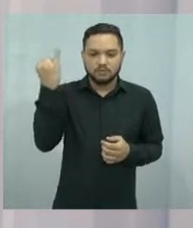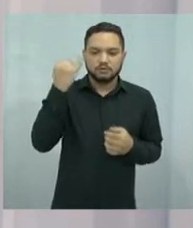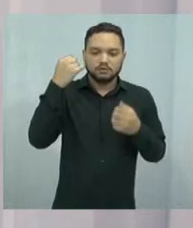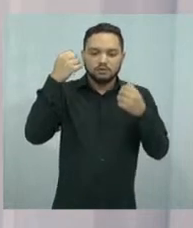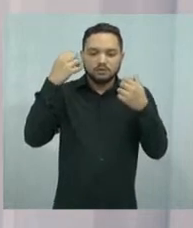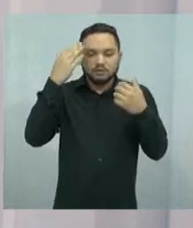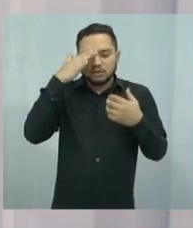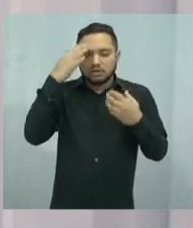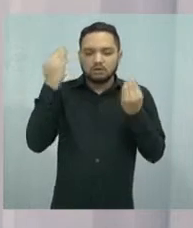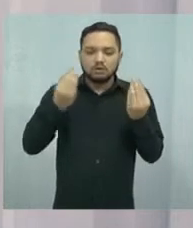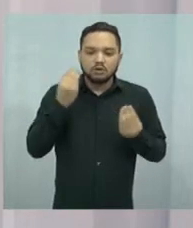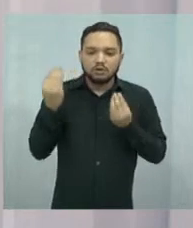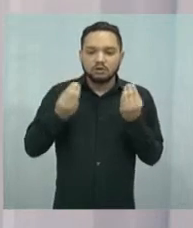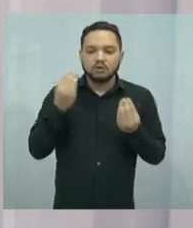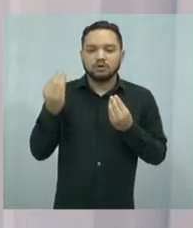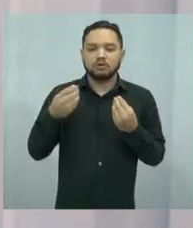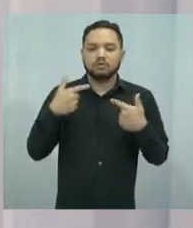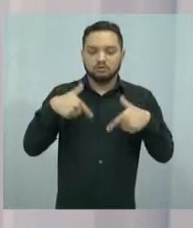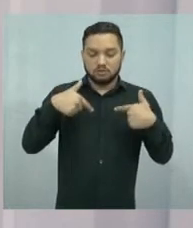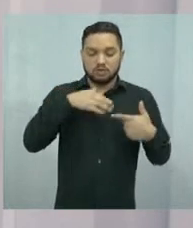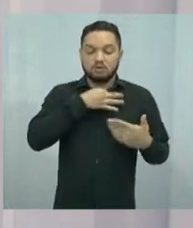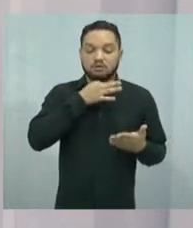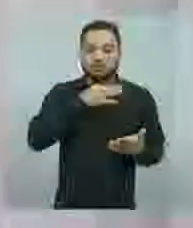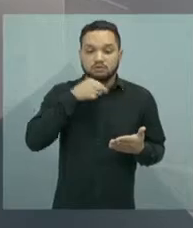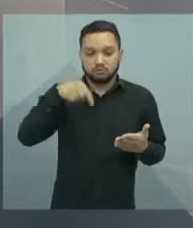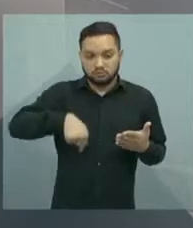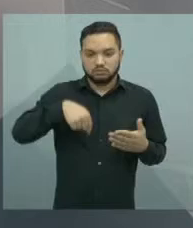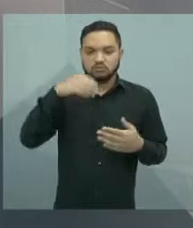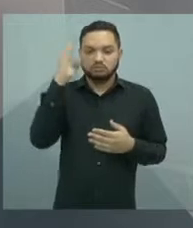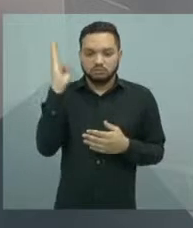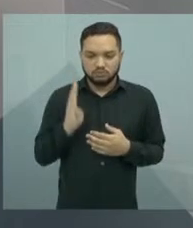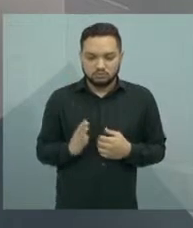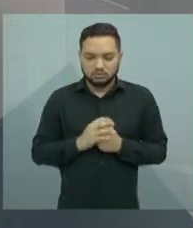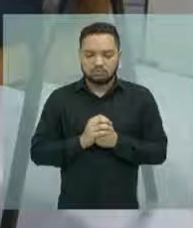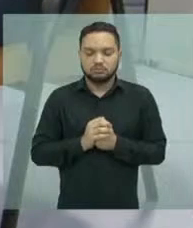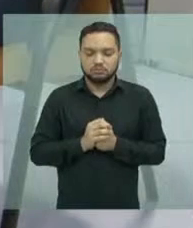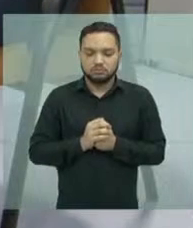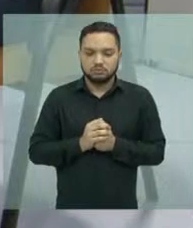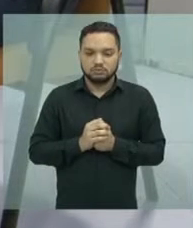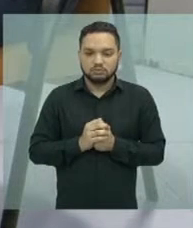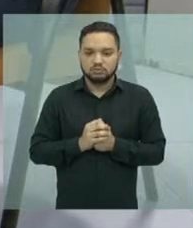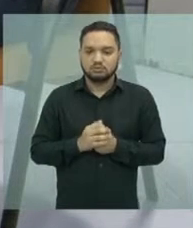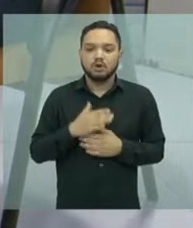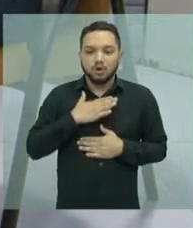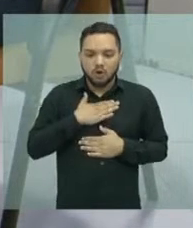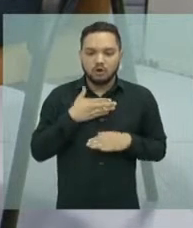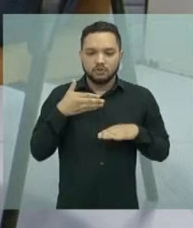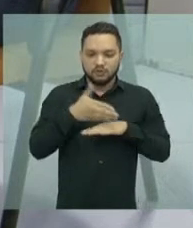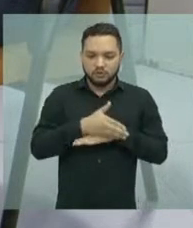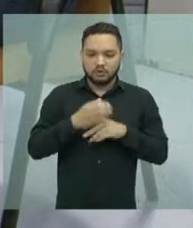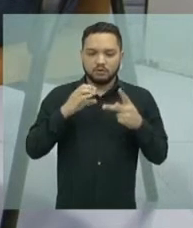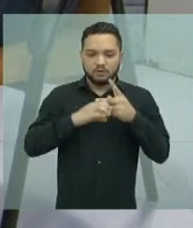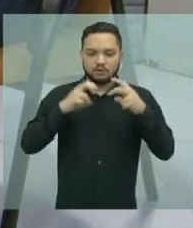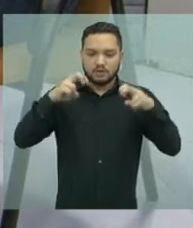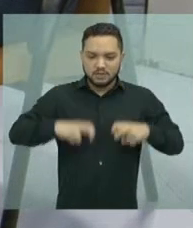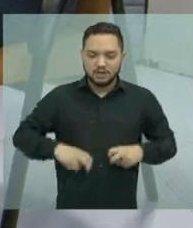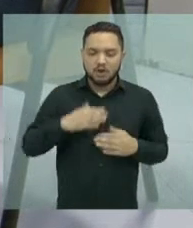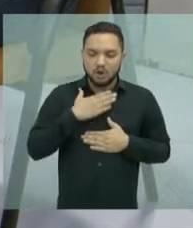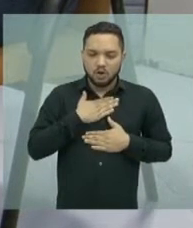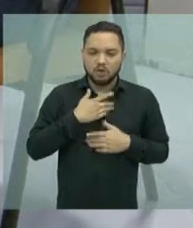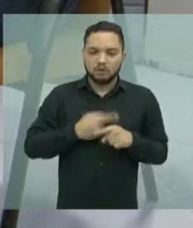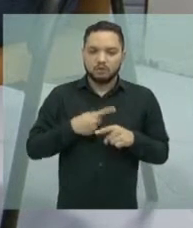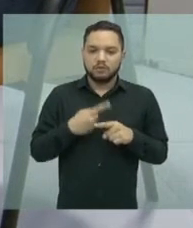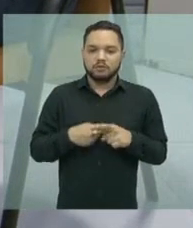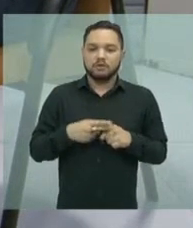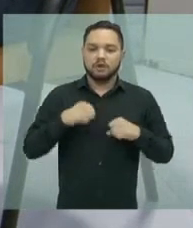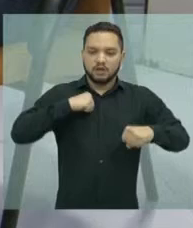e manter o trabalho do voluntariado ativo em nosso país. Eu fico muito à vontade de vir ao plenário da cidade, porque aqui é onde